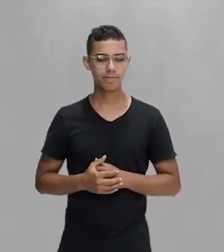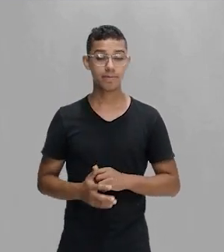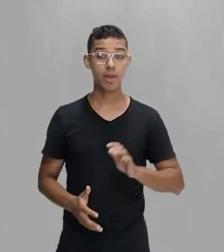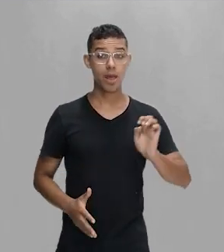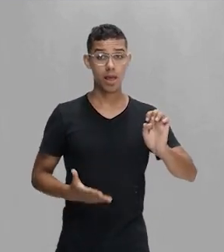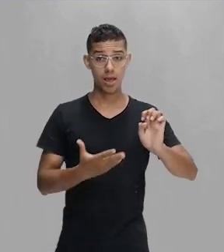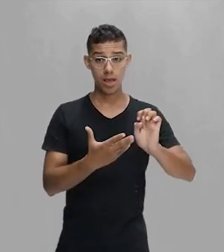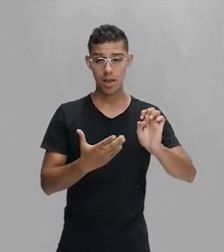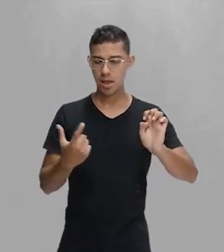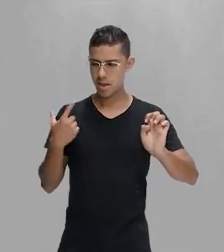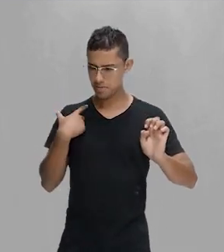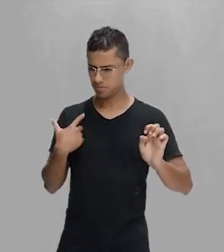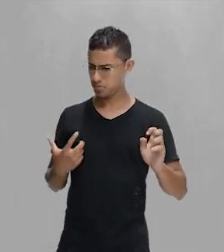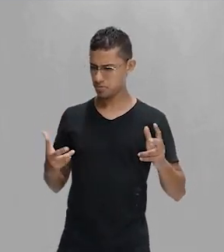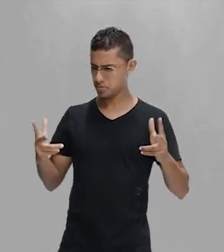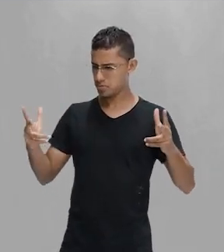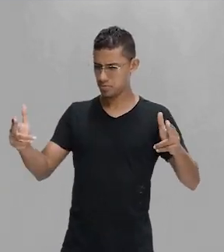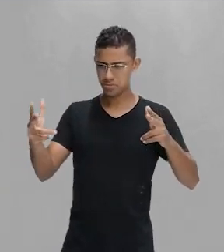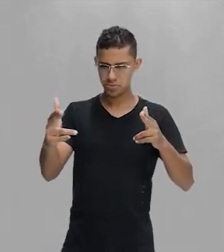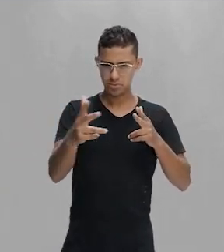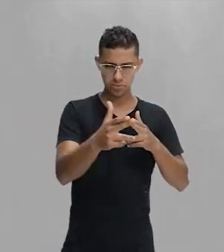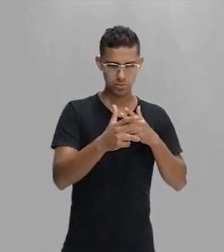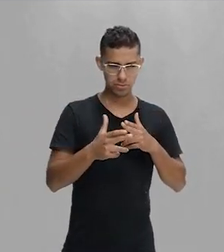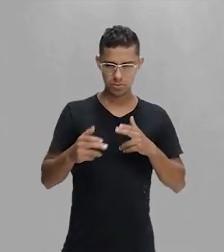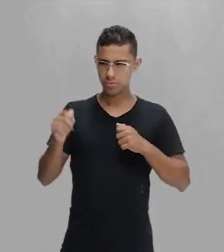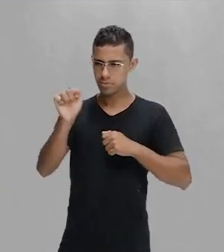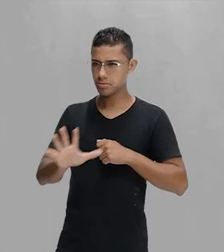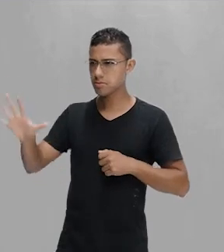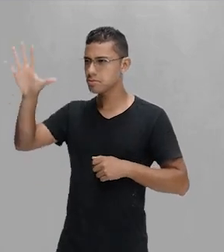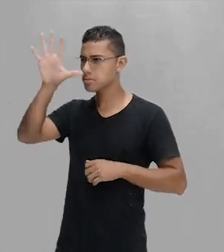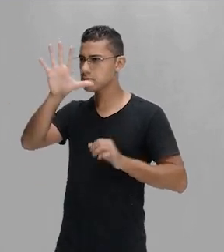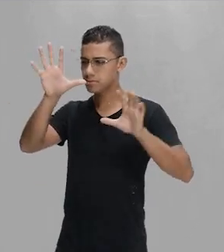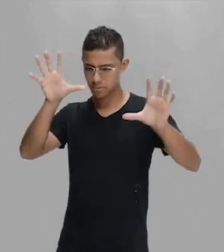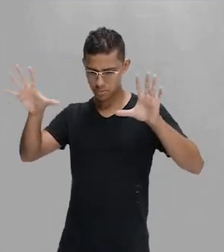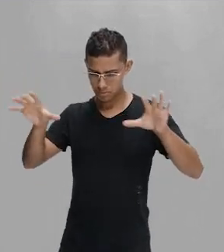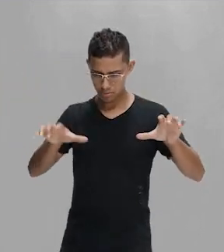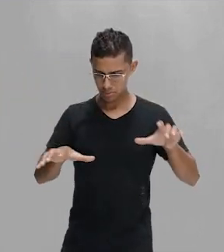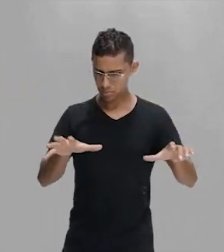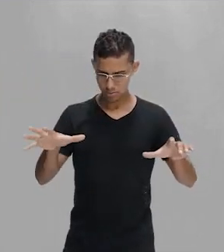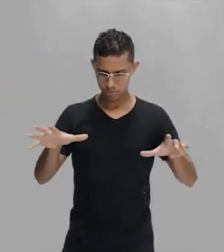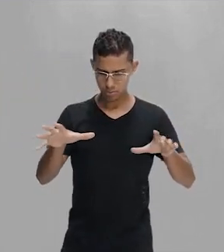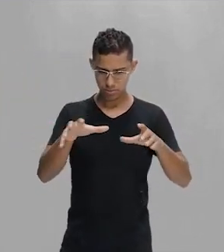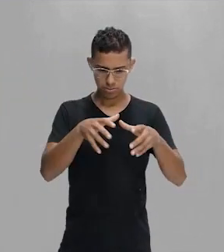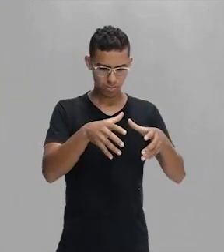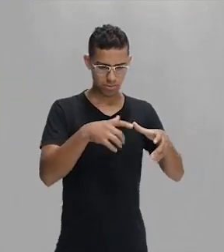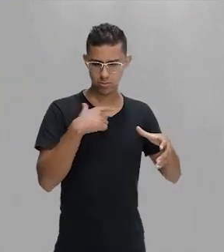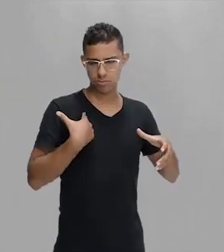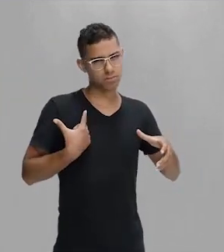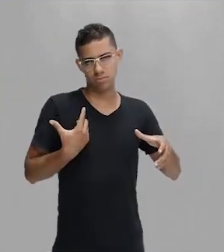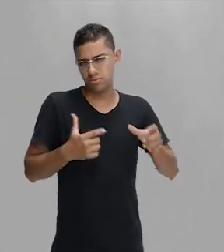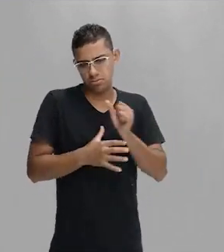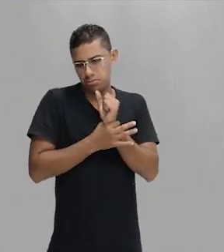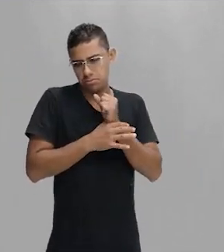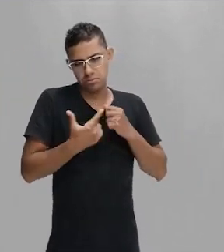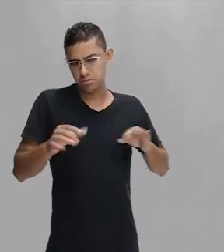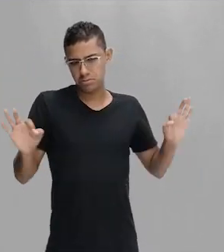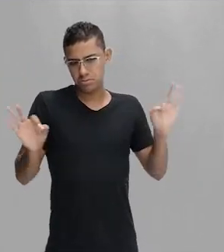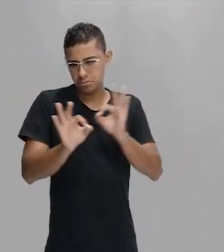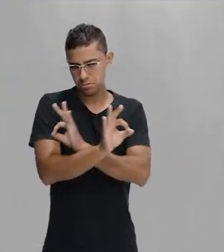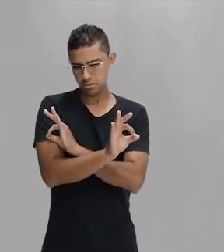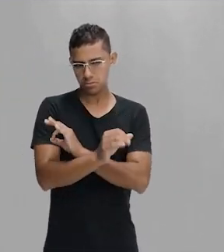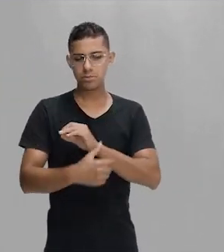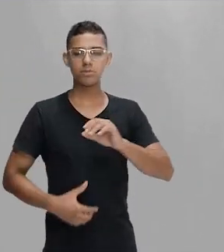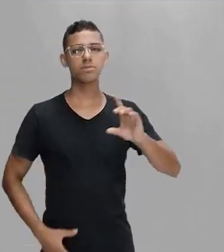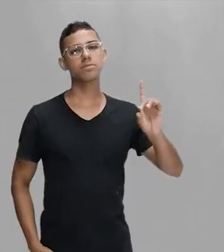Letra E, generalizar. Você já viu que generalizar não vai fazer nenhum sentido, não traz para a gente muita segurança. Então, aqui nós